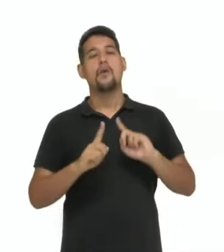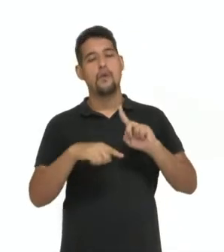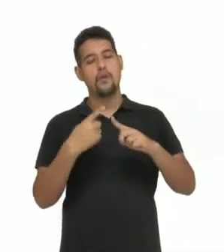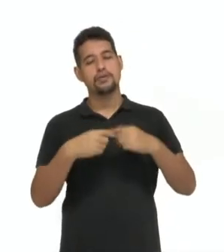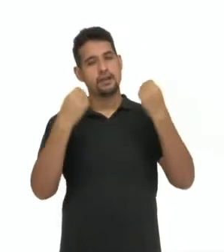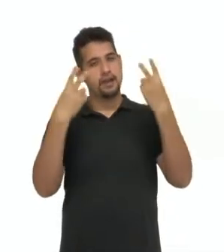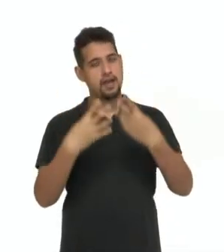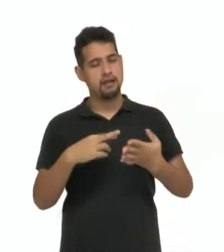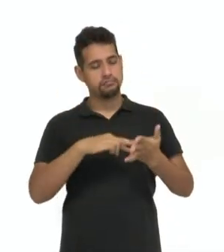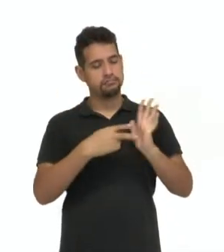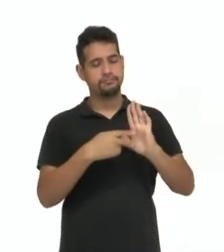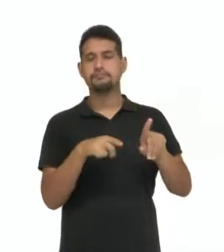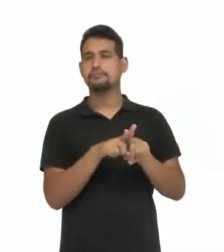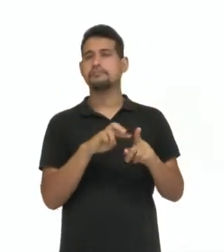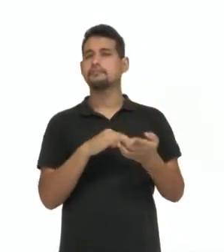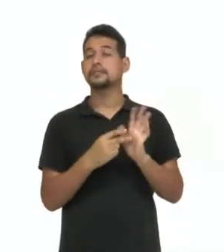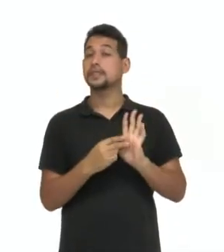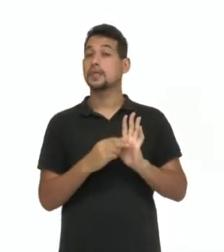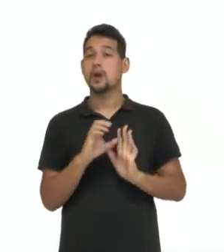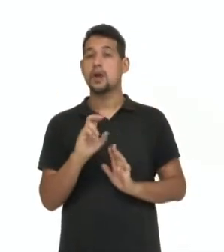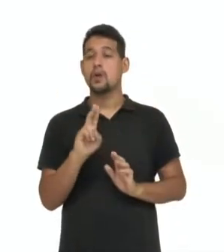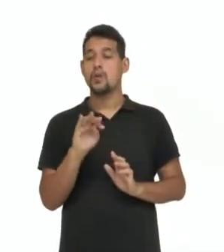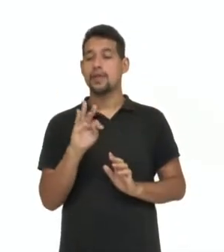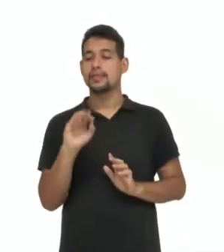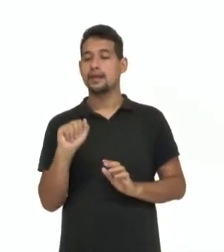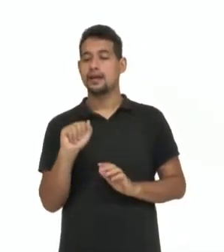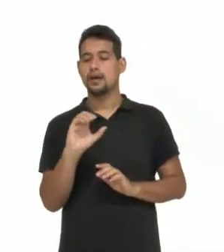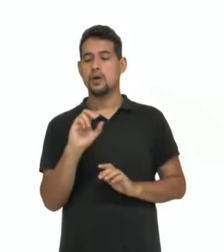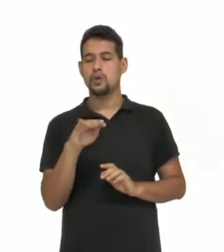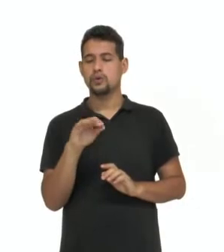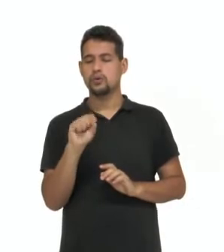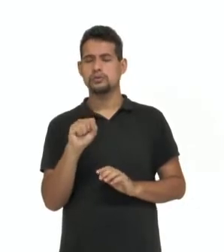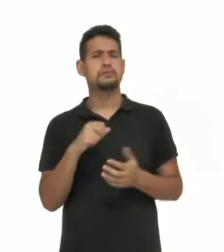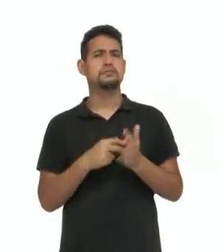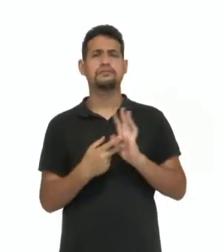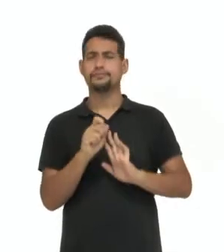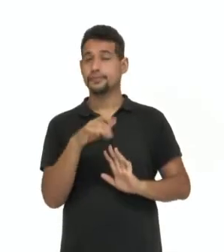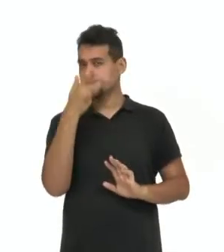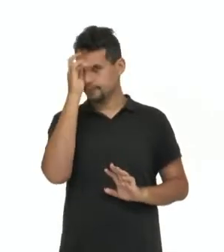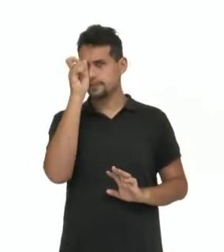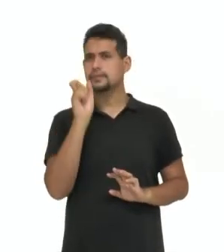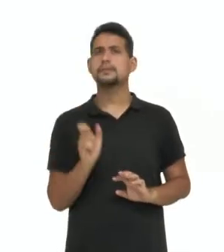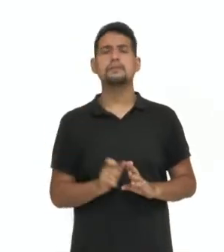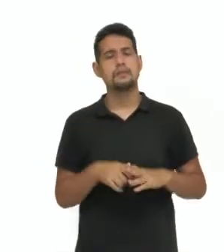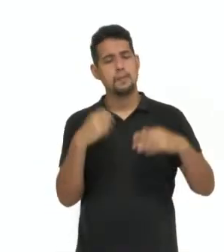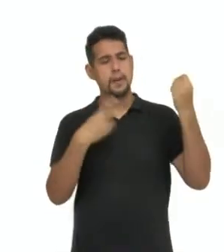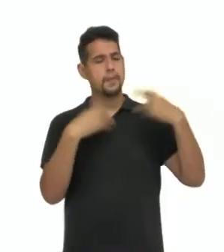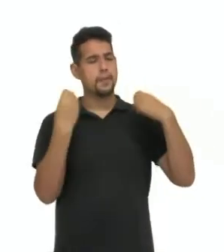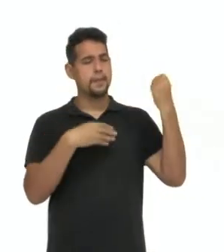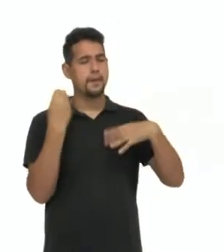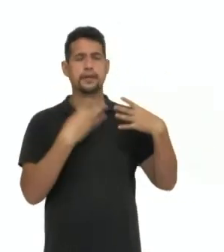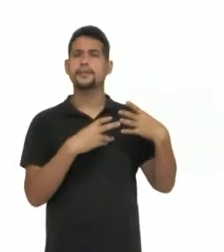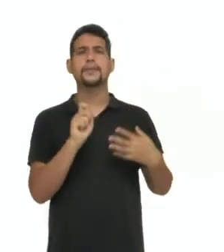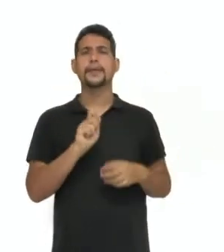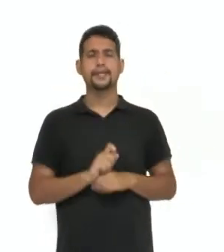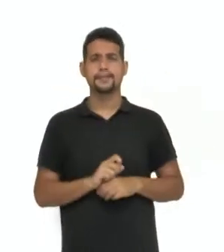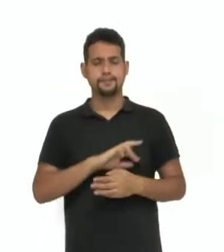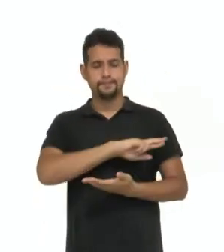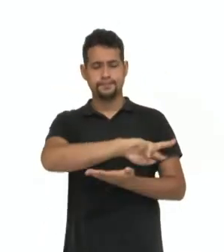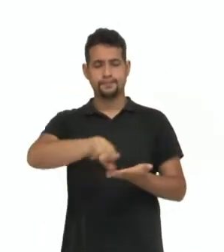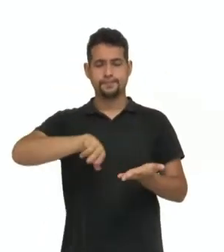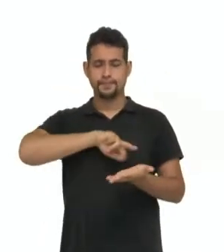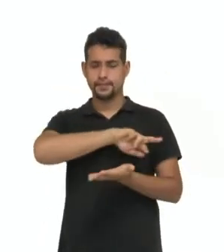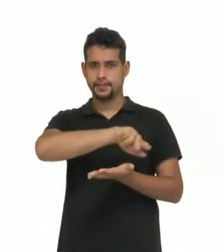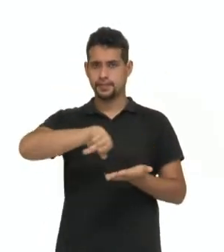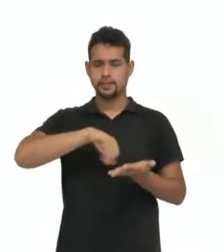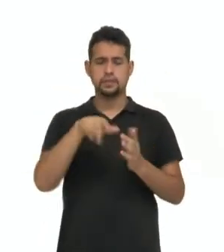outro significado para cuentacuentos. El cuentacuentos é uma pessoa que narra outros, com